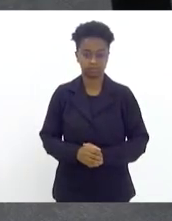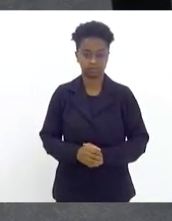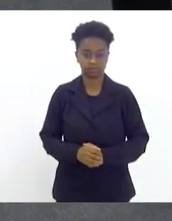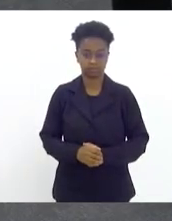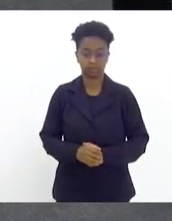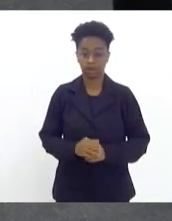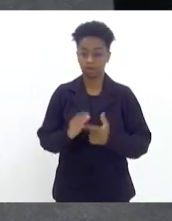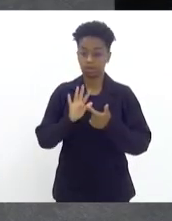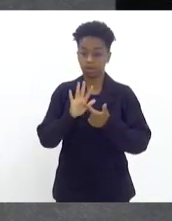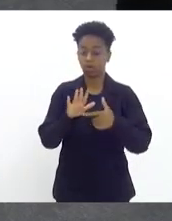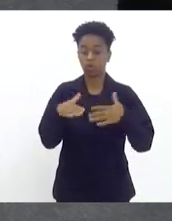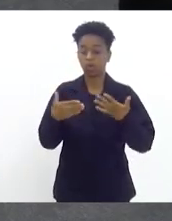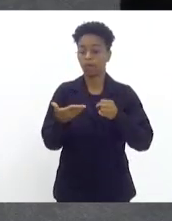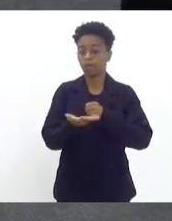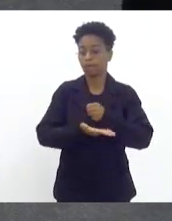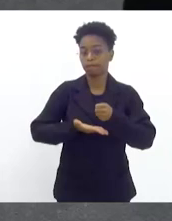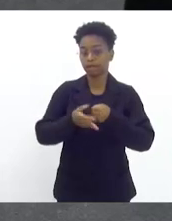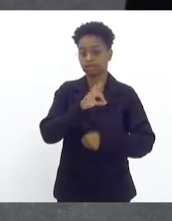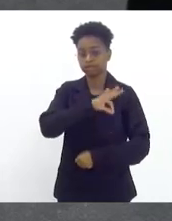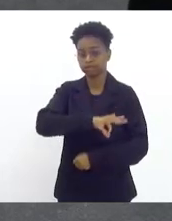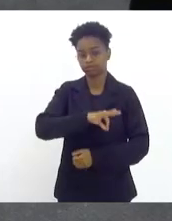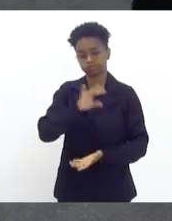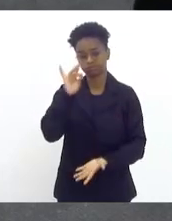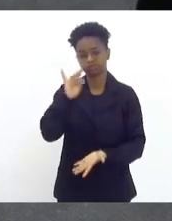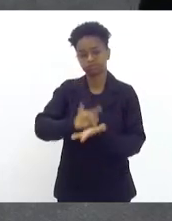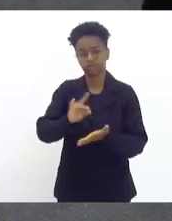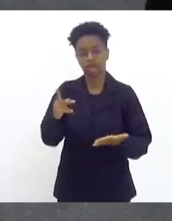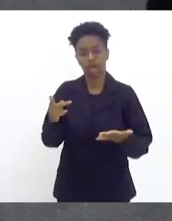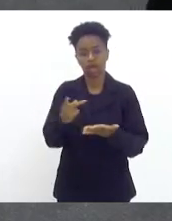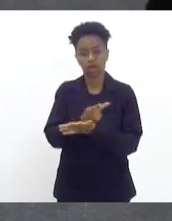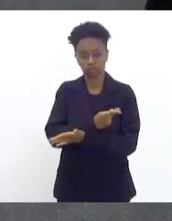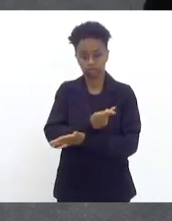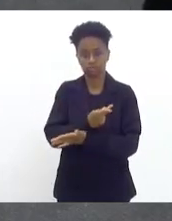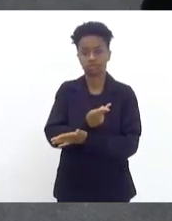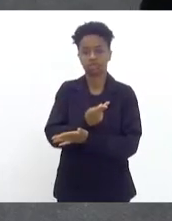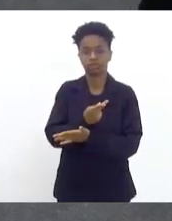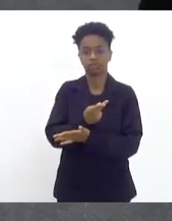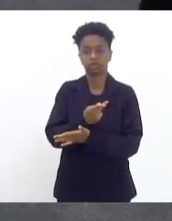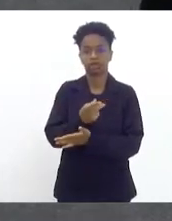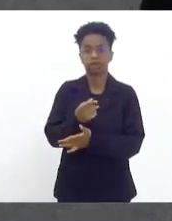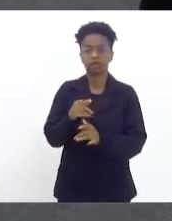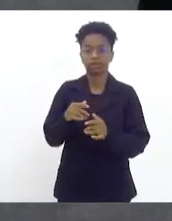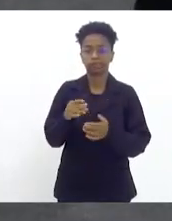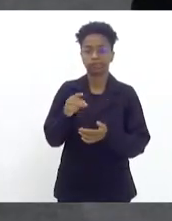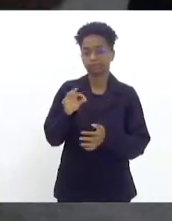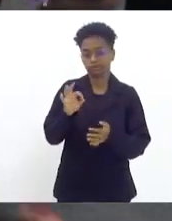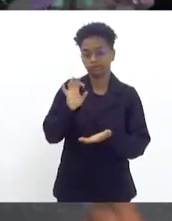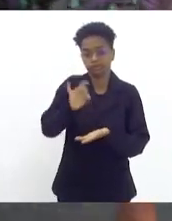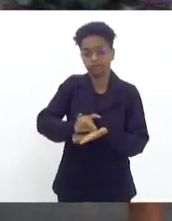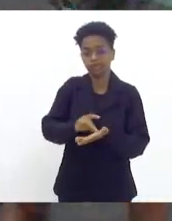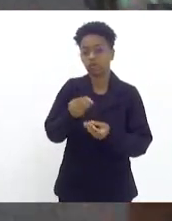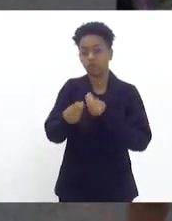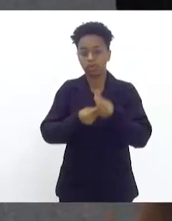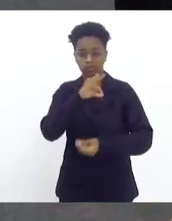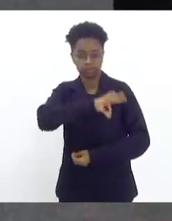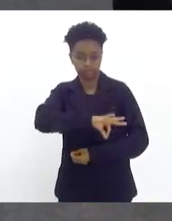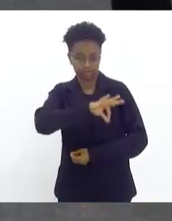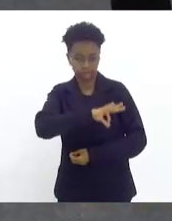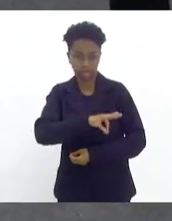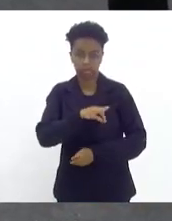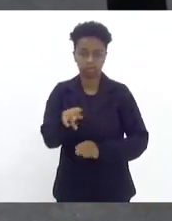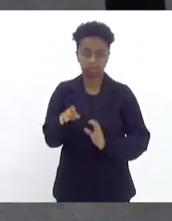o piso do magistério como uma realidade da prática dos vencimentos na realidade dos salários